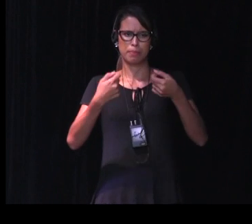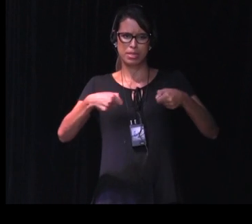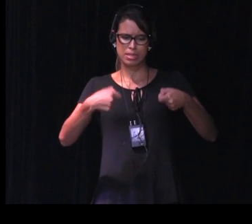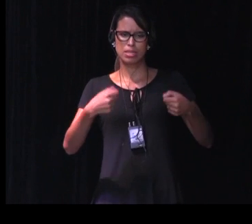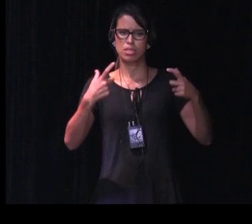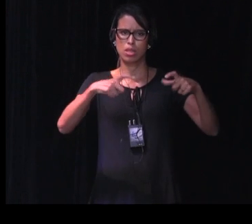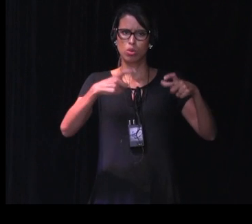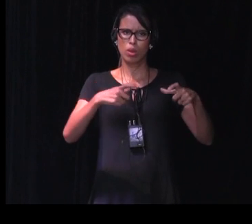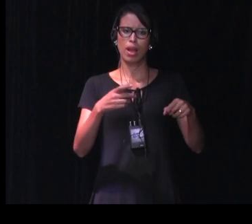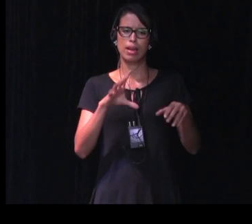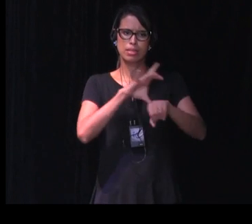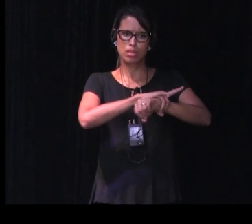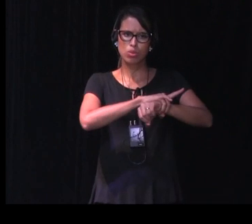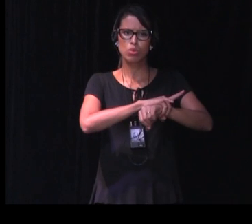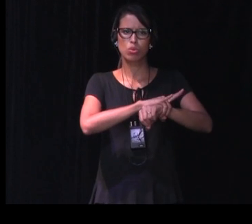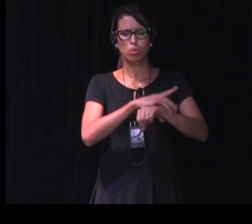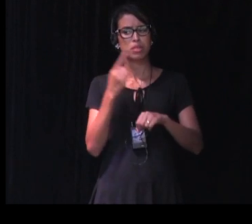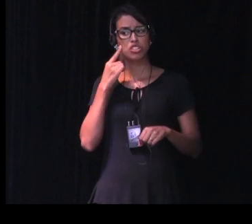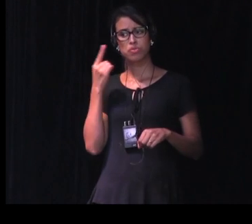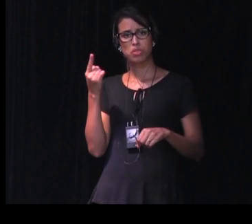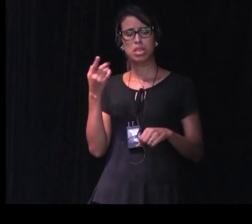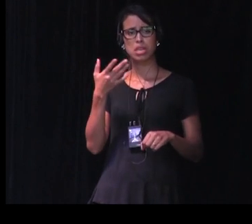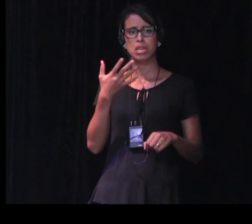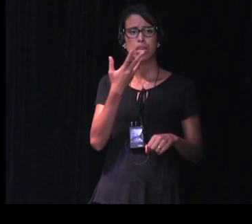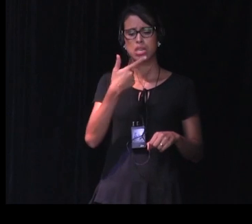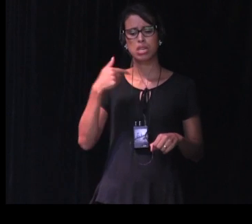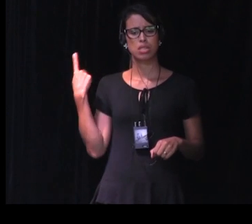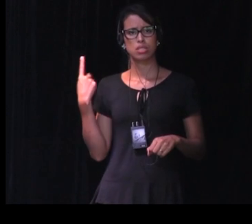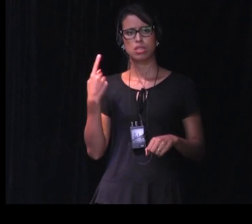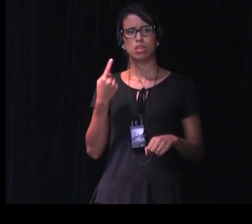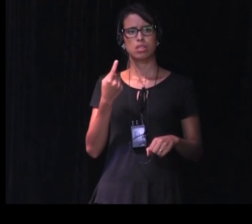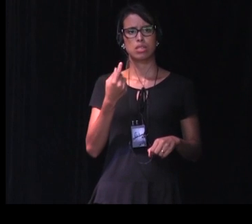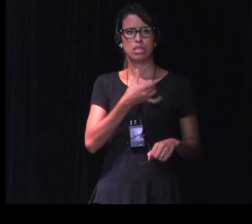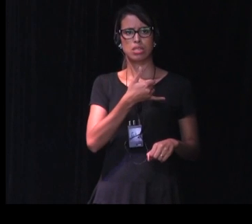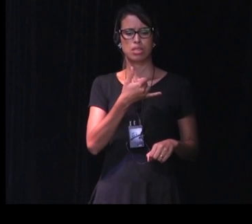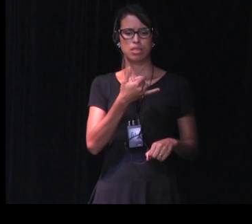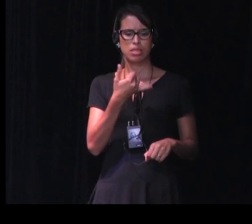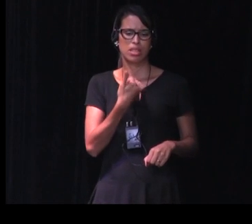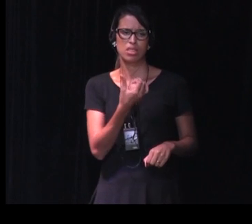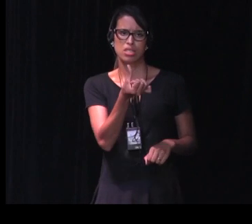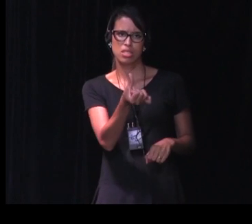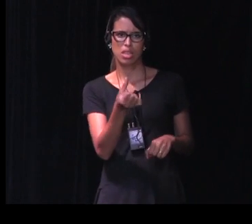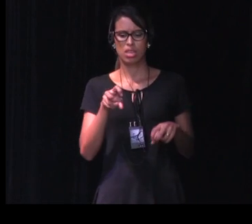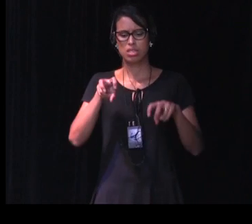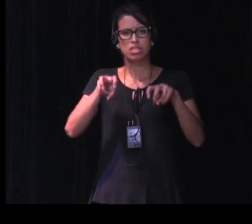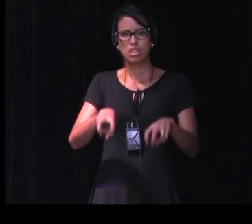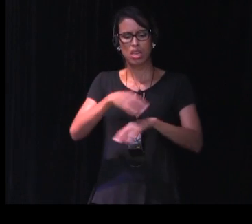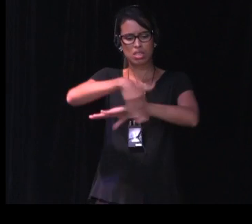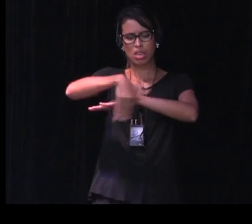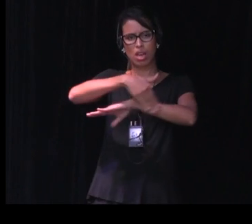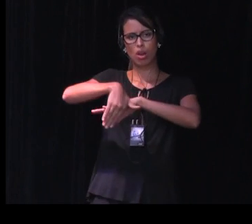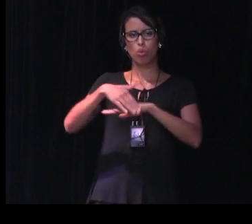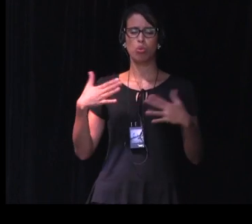seguro. Vemos aqui uma criança de 6, 7 anos que se senta na rua, se sente